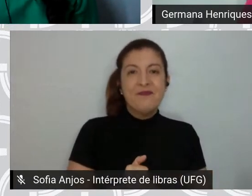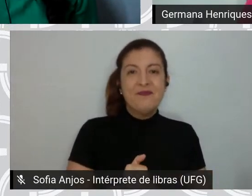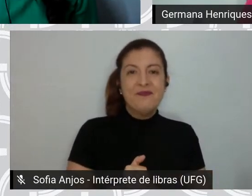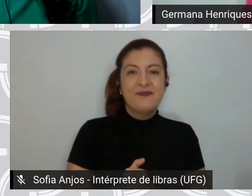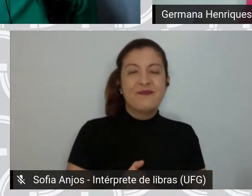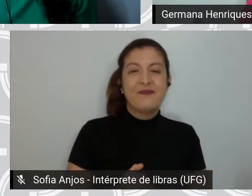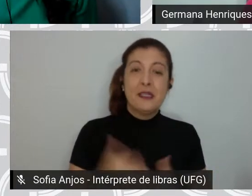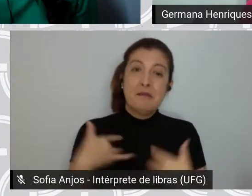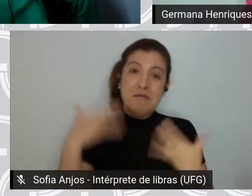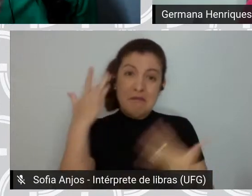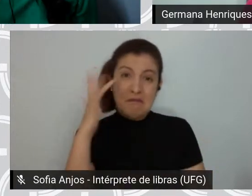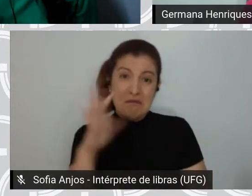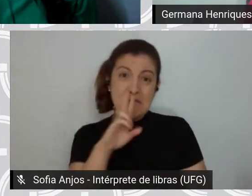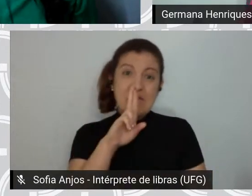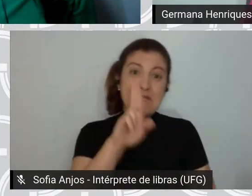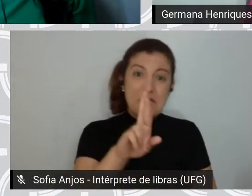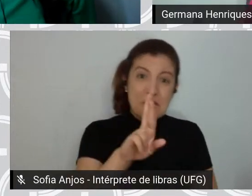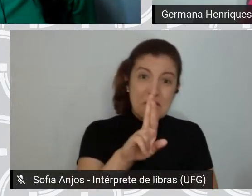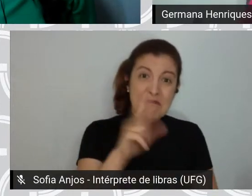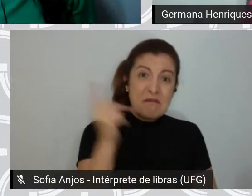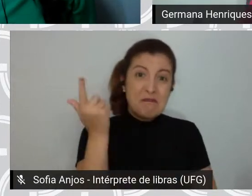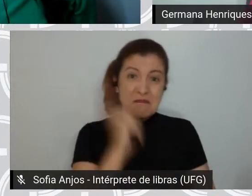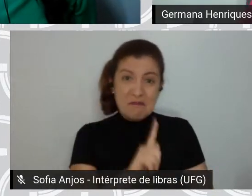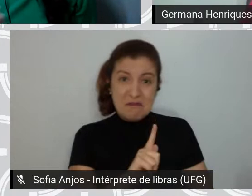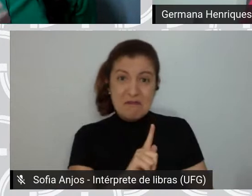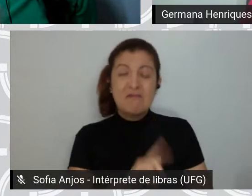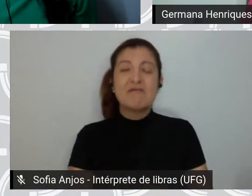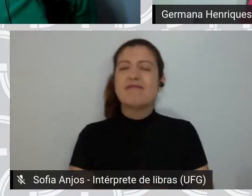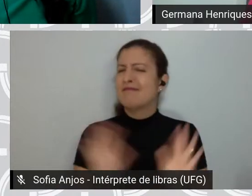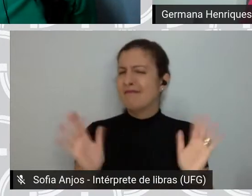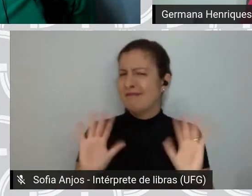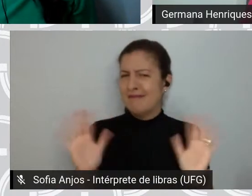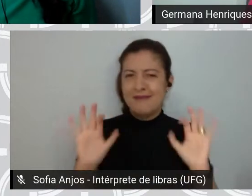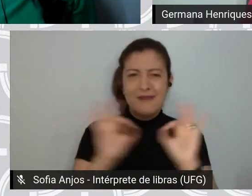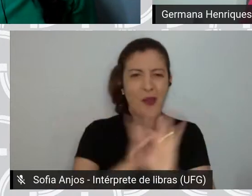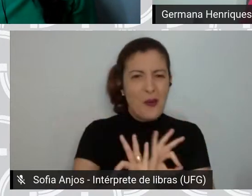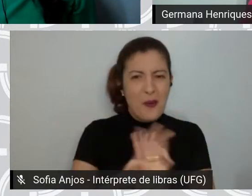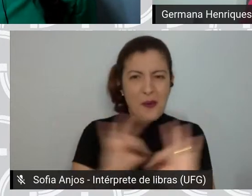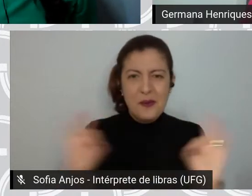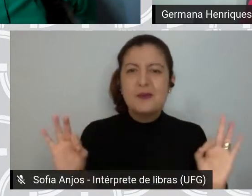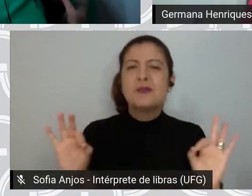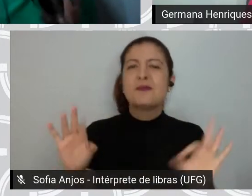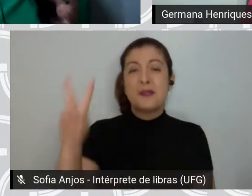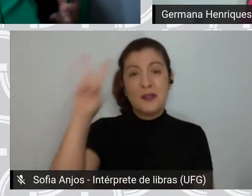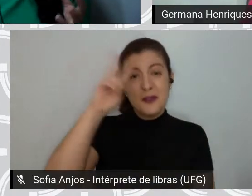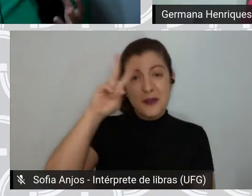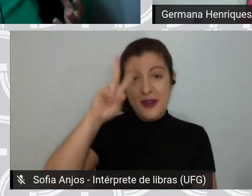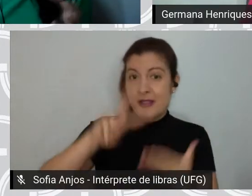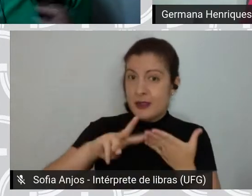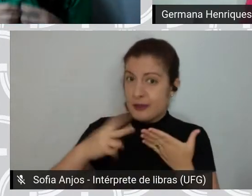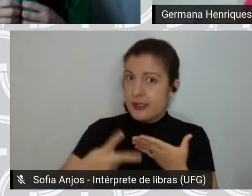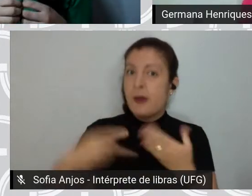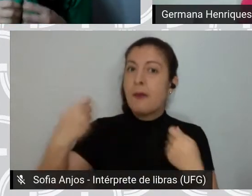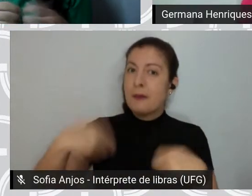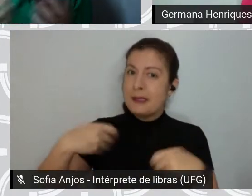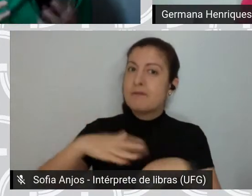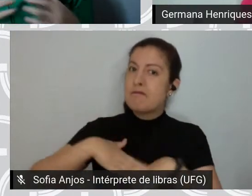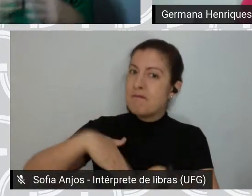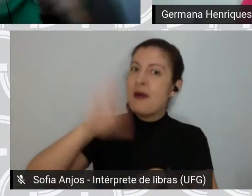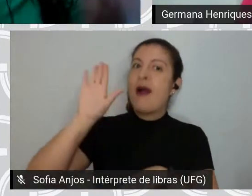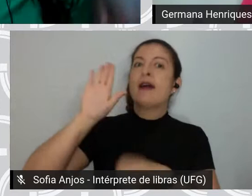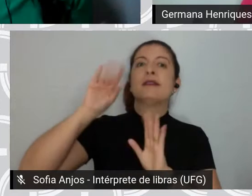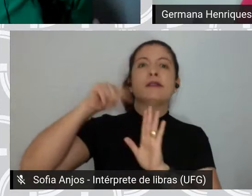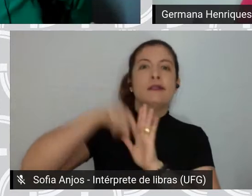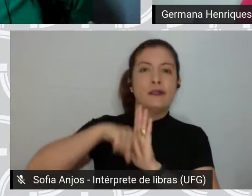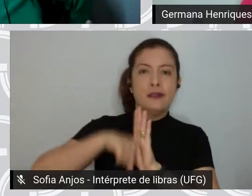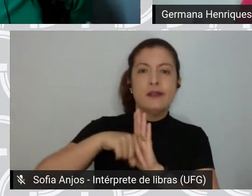gente precisa discutir, né, cada vez mais história da tradução. Pouco se conhece sobre a Carolina ainda não é,